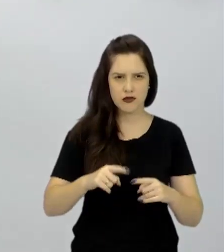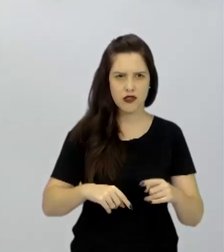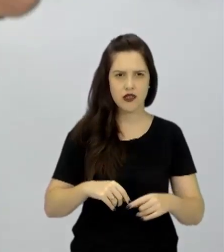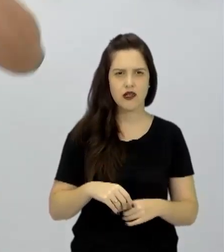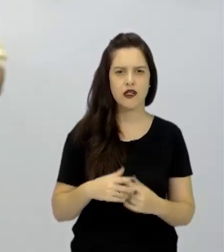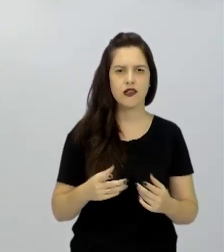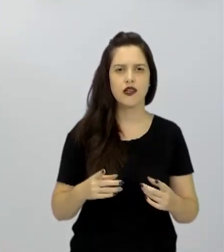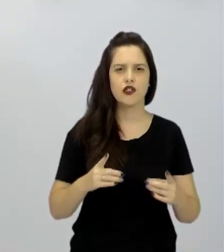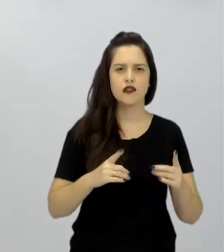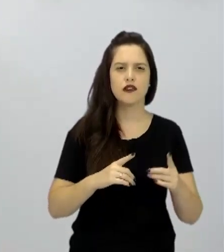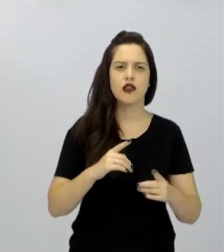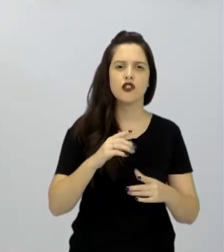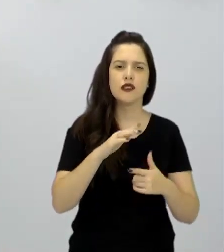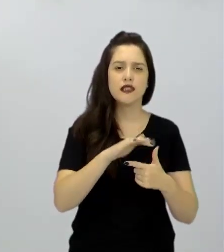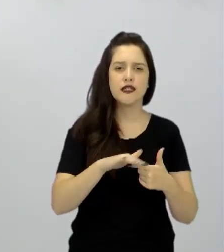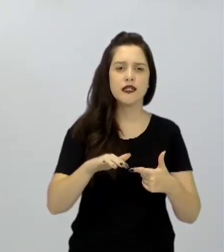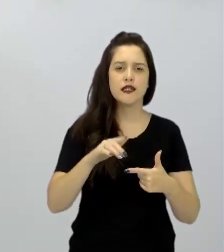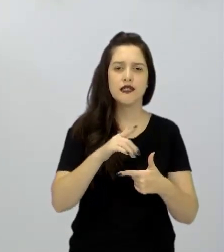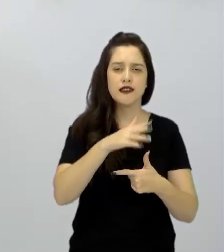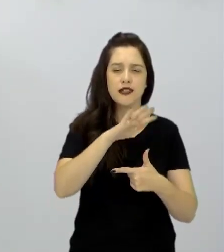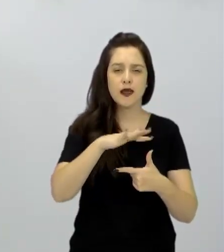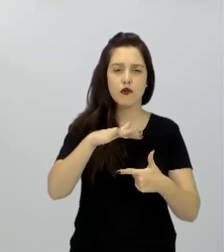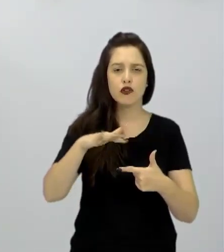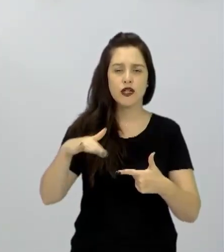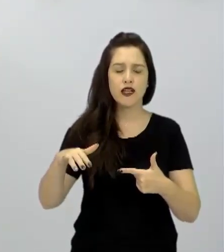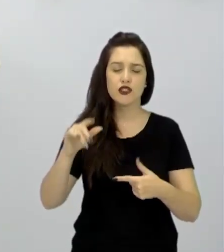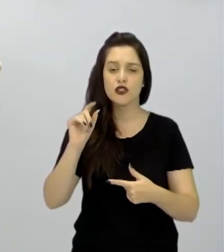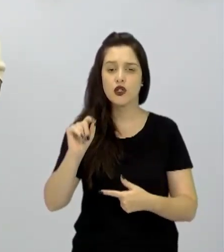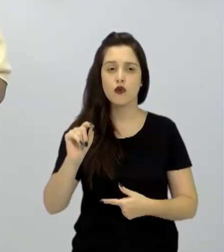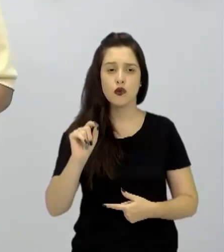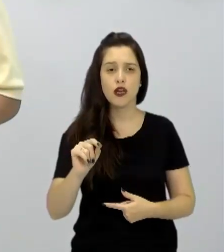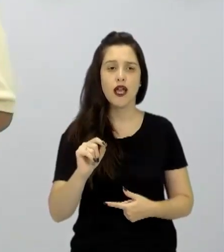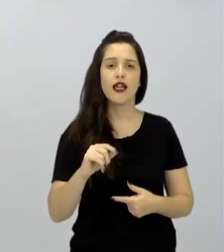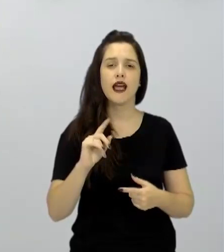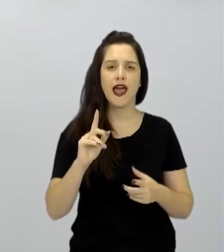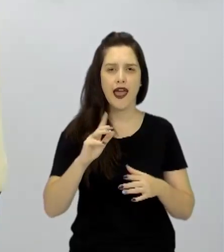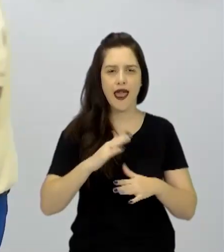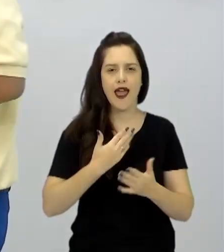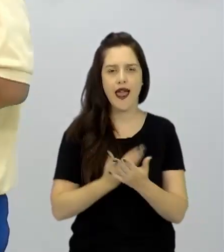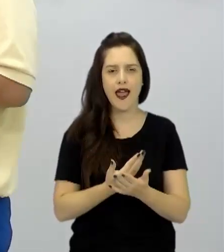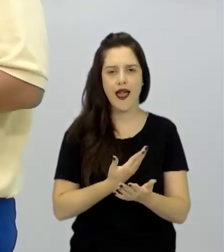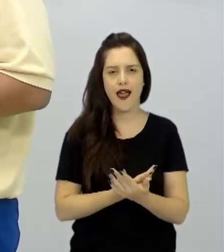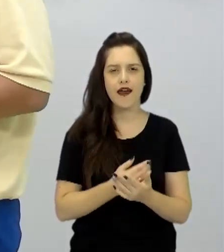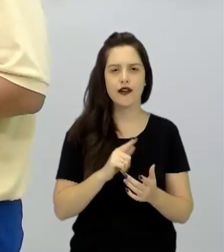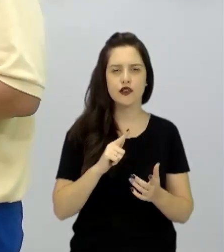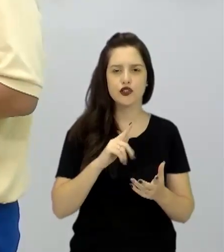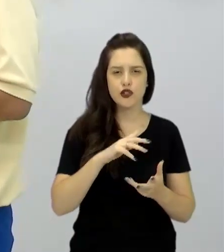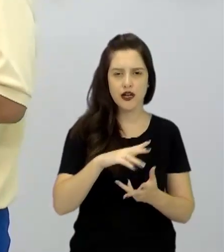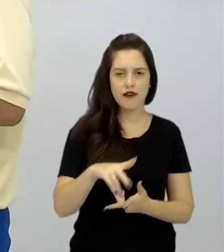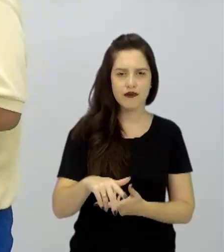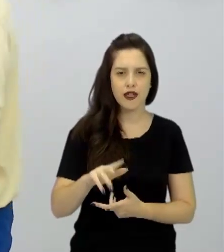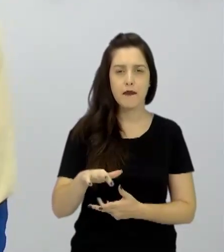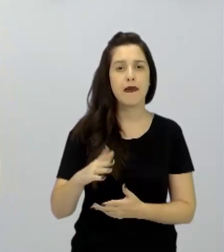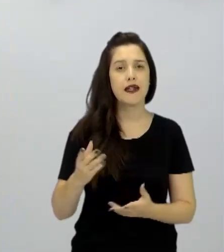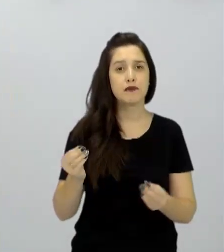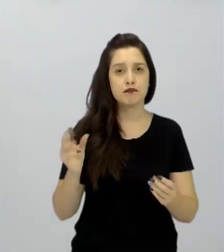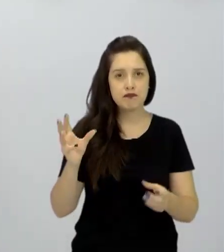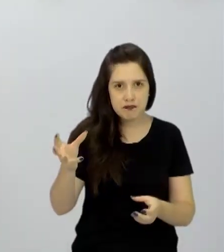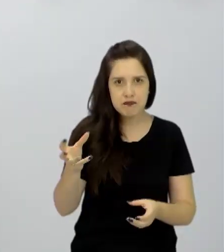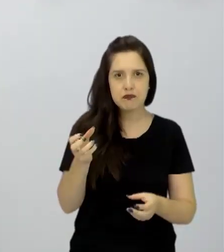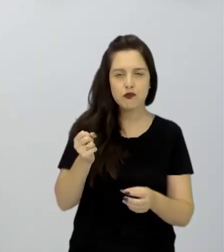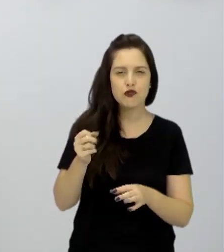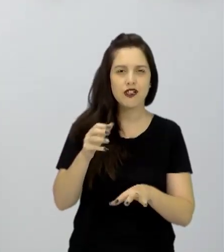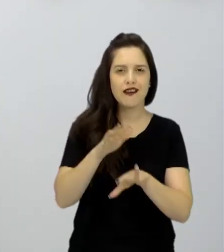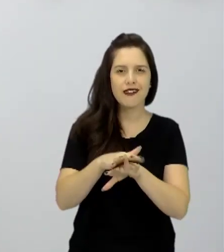por exemplo, é uma coisa que vocês provavelmente devem estudar em geografia, né? Mas está lá na apostila, na parte de matemática.